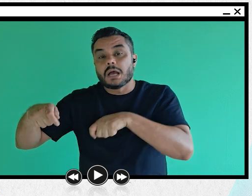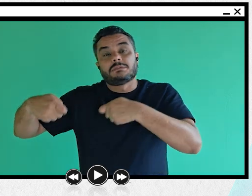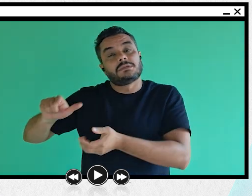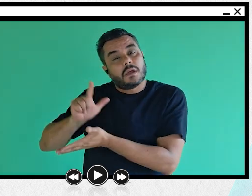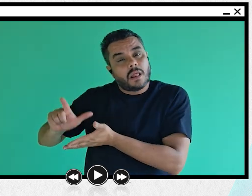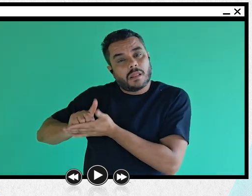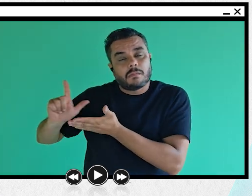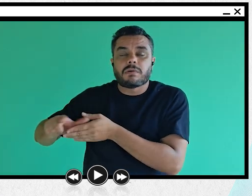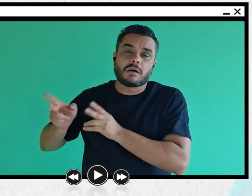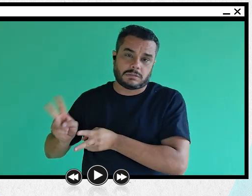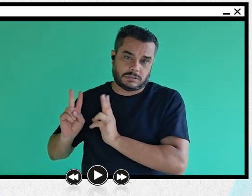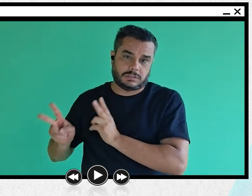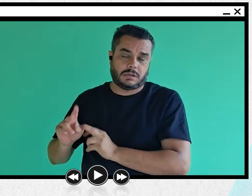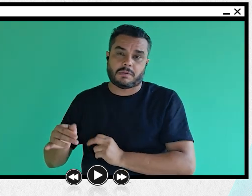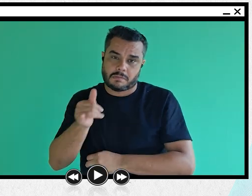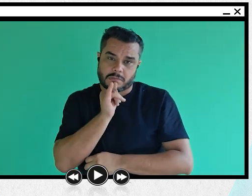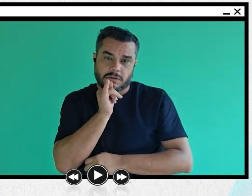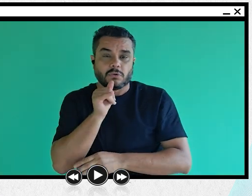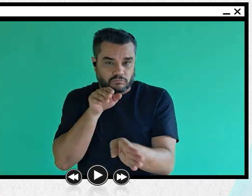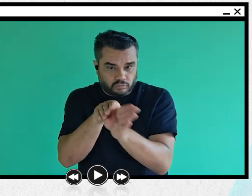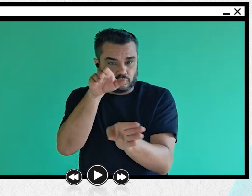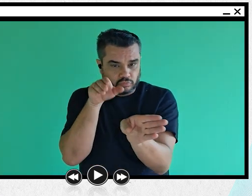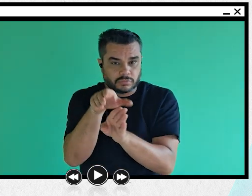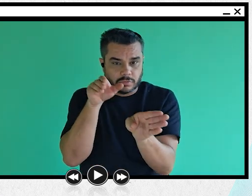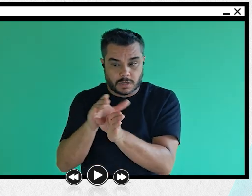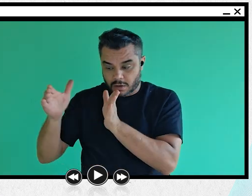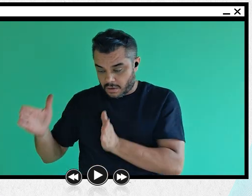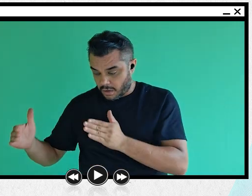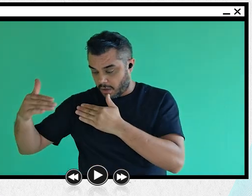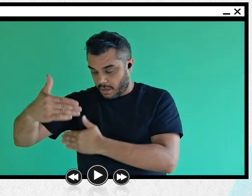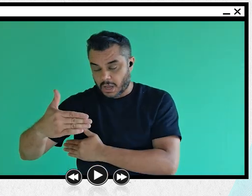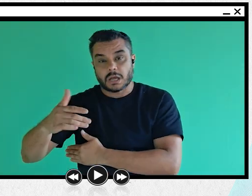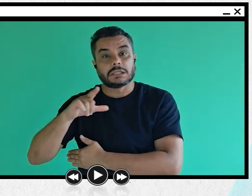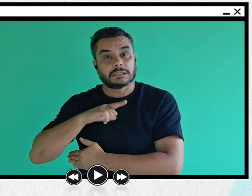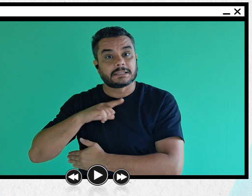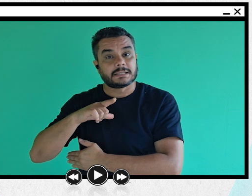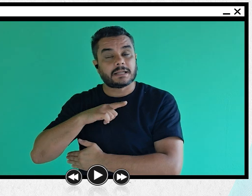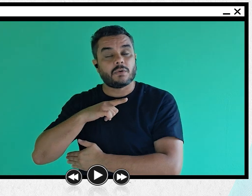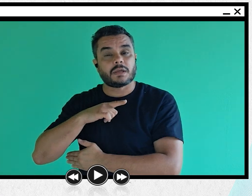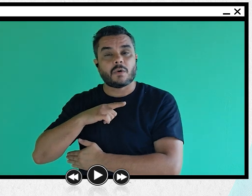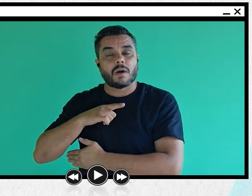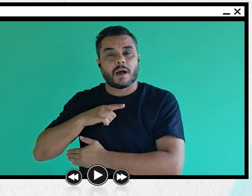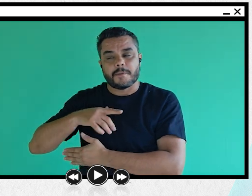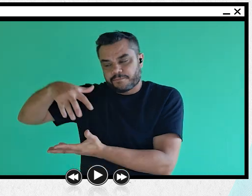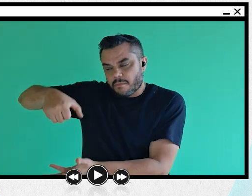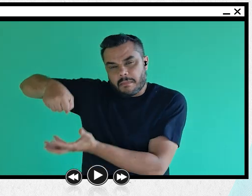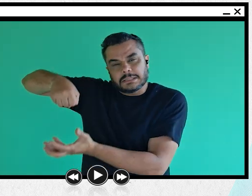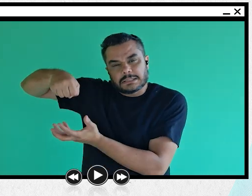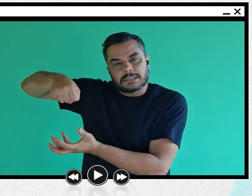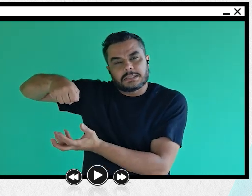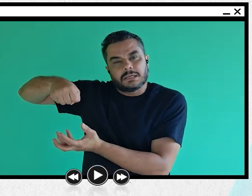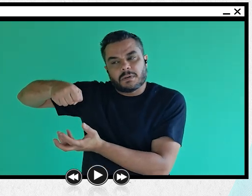periodicamente. Inclusive, uma coisa que a gente recomenda, que a caixa de gordura já vem com aquela cestinha para remoção de sólidos.